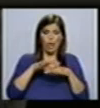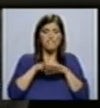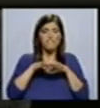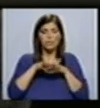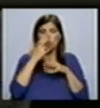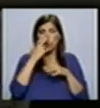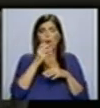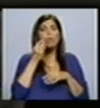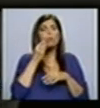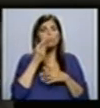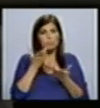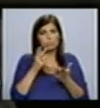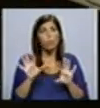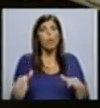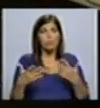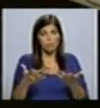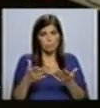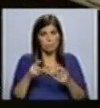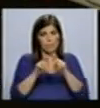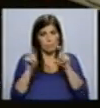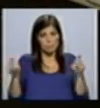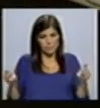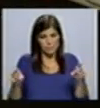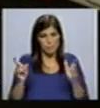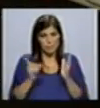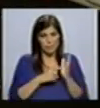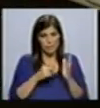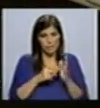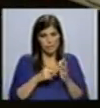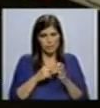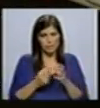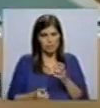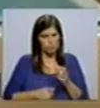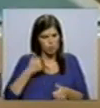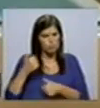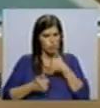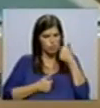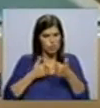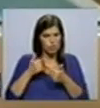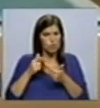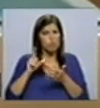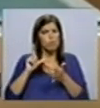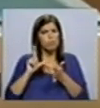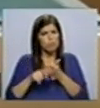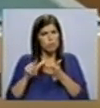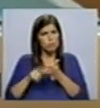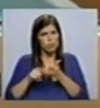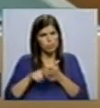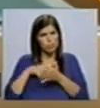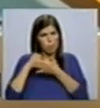E, portanto, esta empresa norte-americana ganhou sucessivamente vários projetos, financiamentos da NASA,